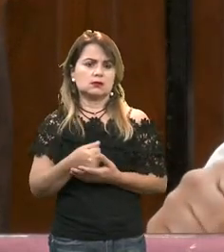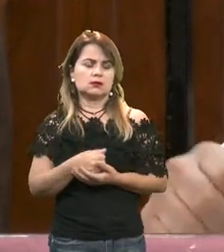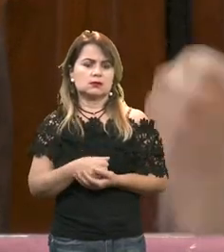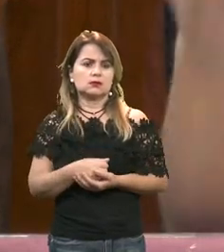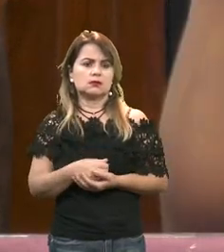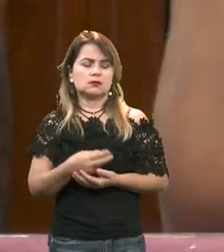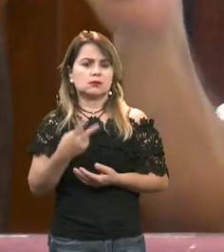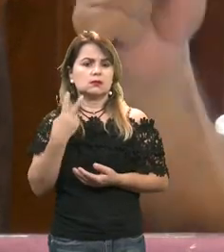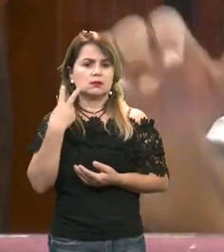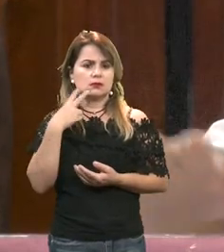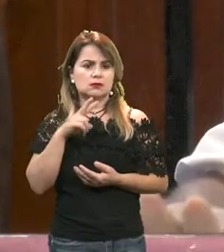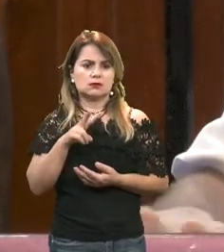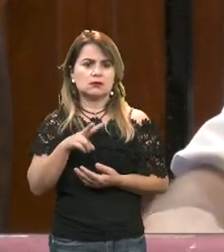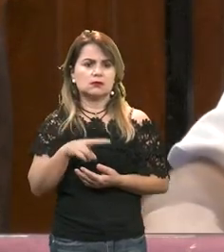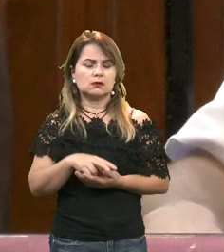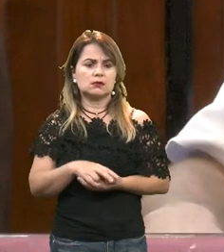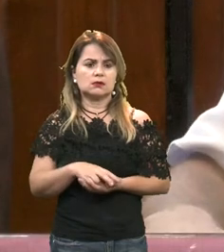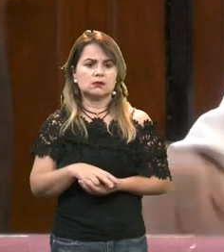algum momento,